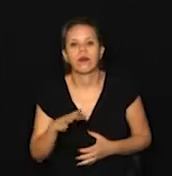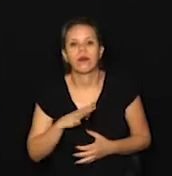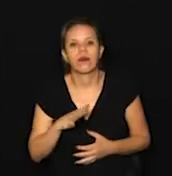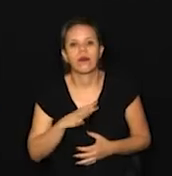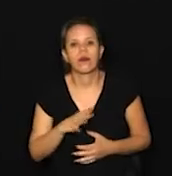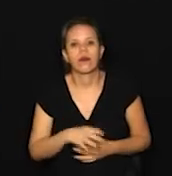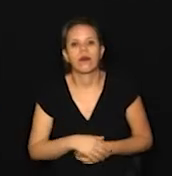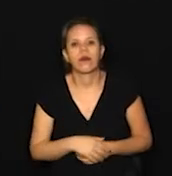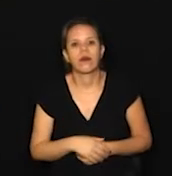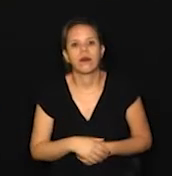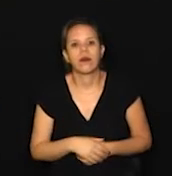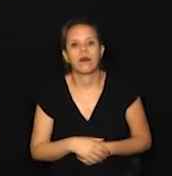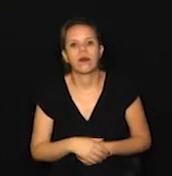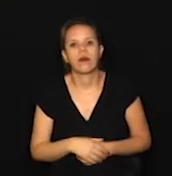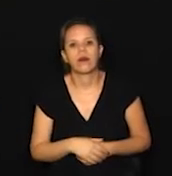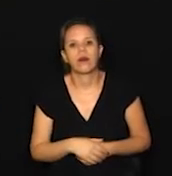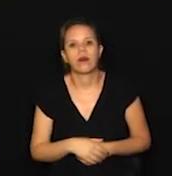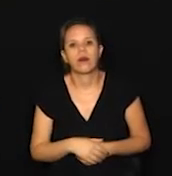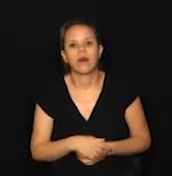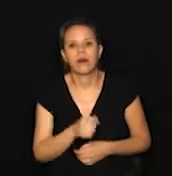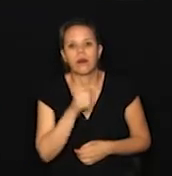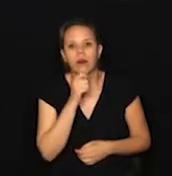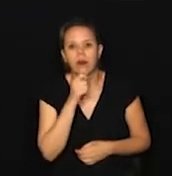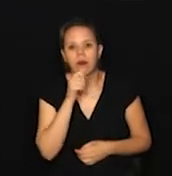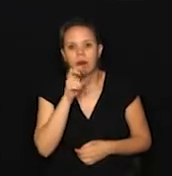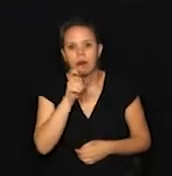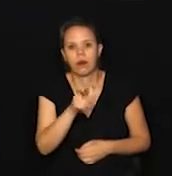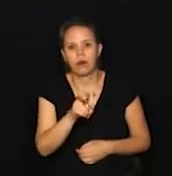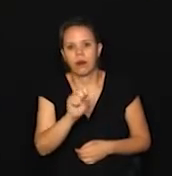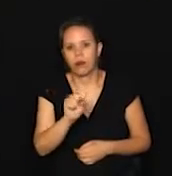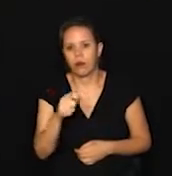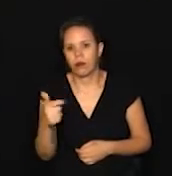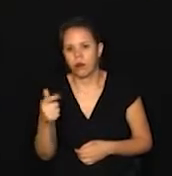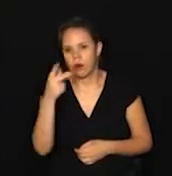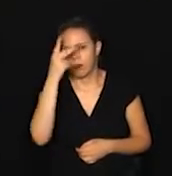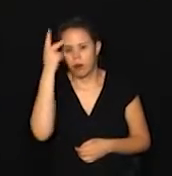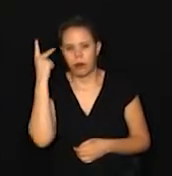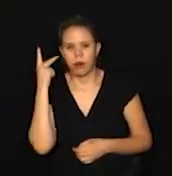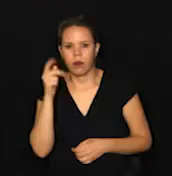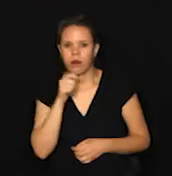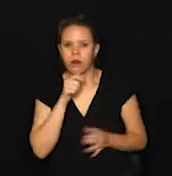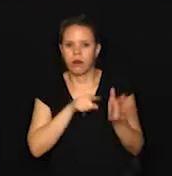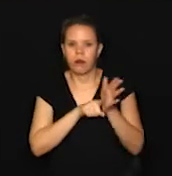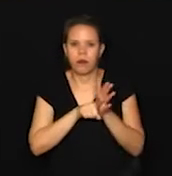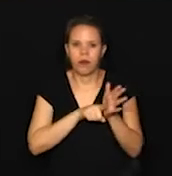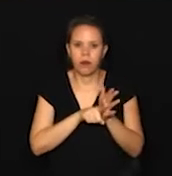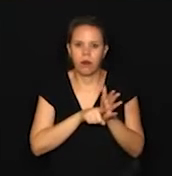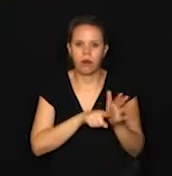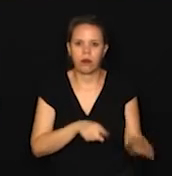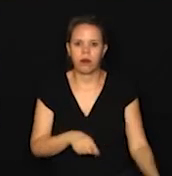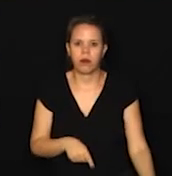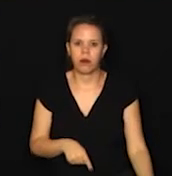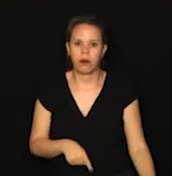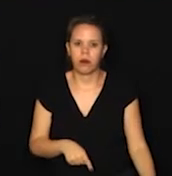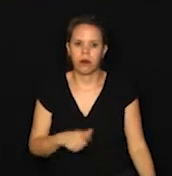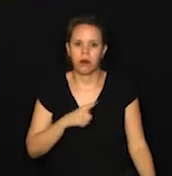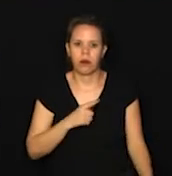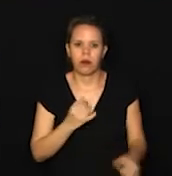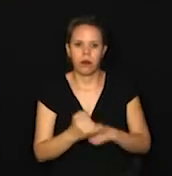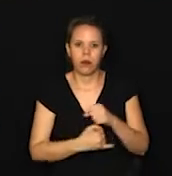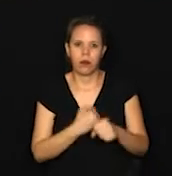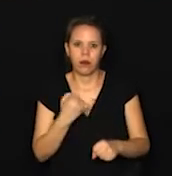cidade, nós temos ainda 582 casos em investigação. Nós estamos no